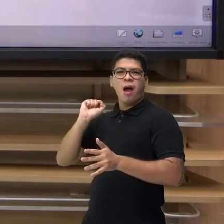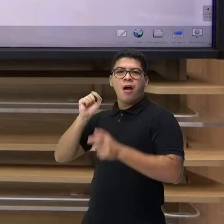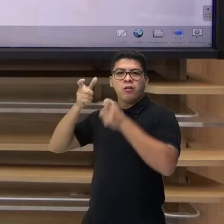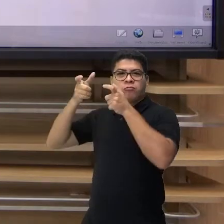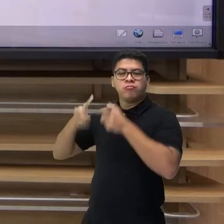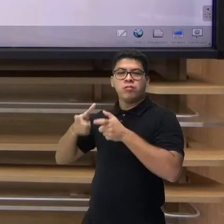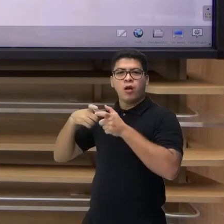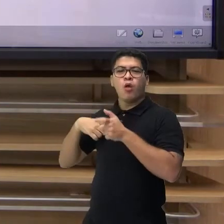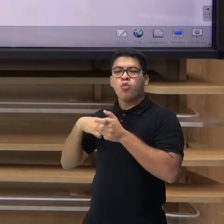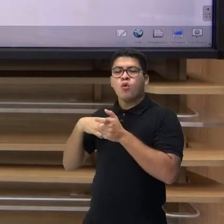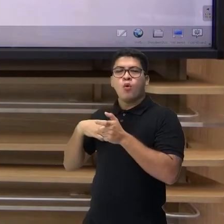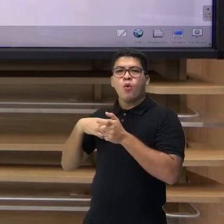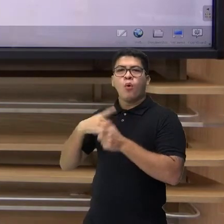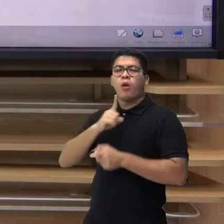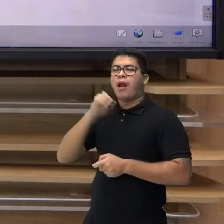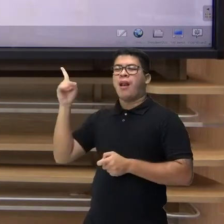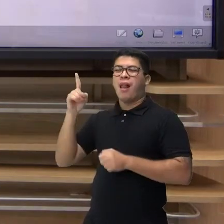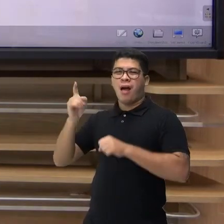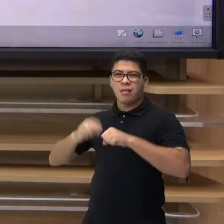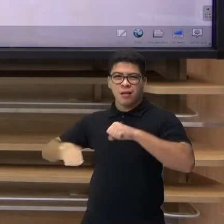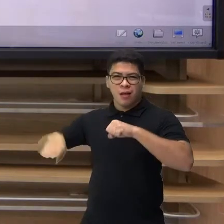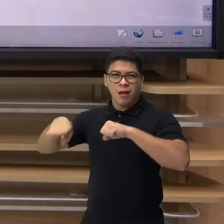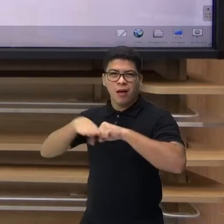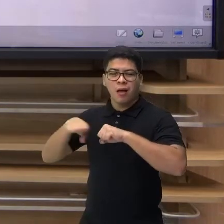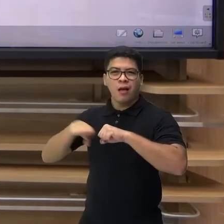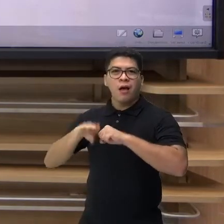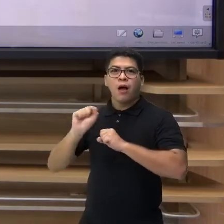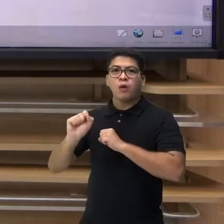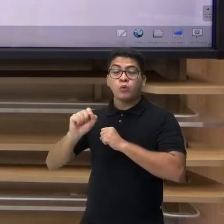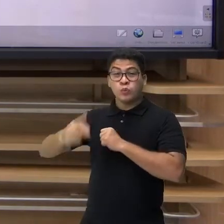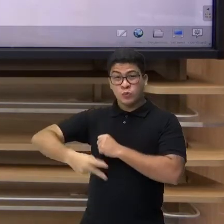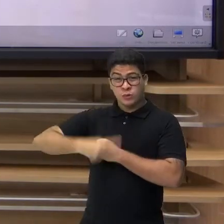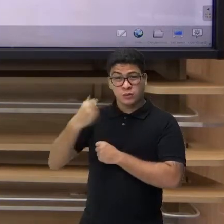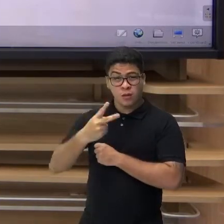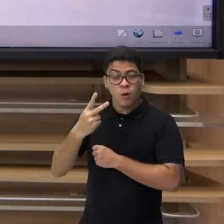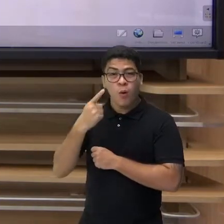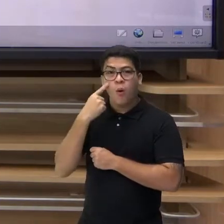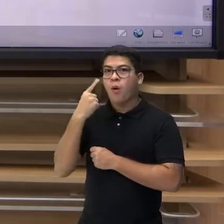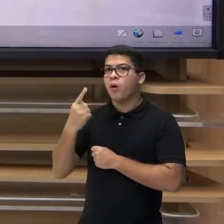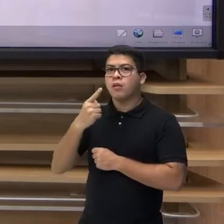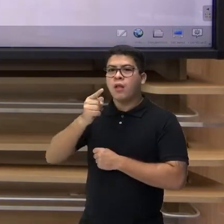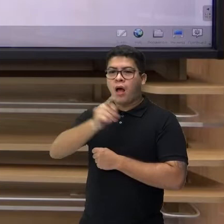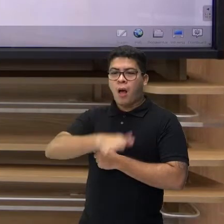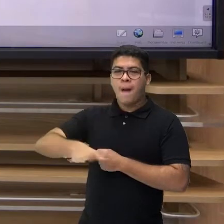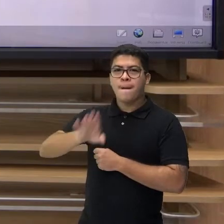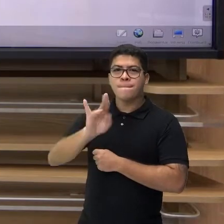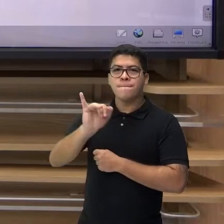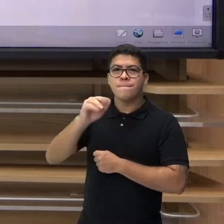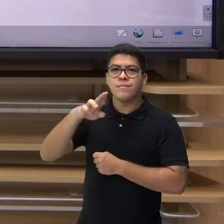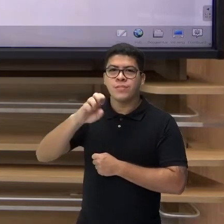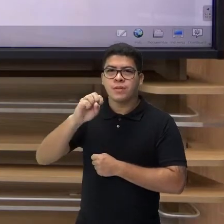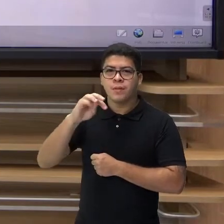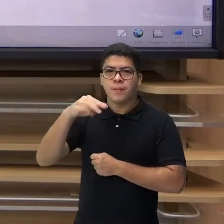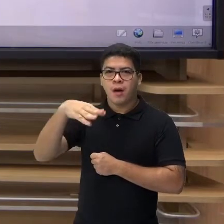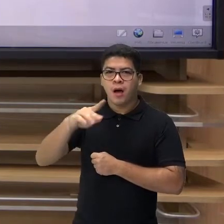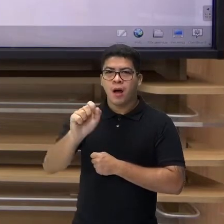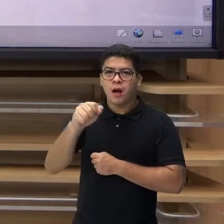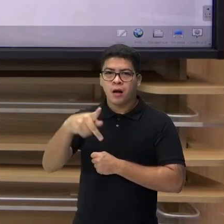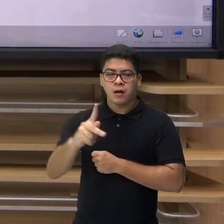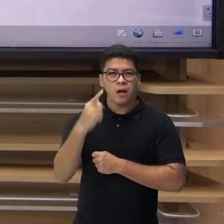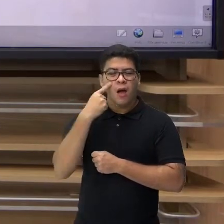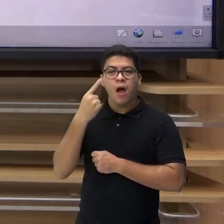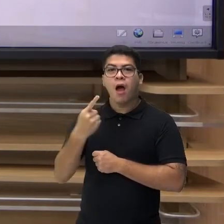do Império Germânico, lá na Idade Média, o segundo com Bismarck, quando ele unifica a Alemanha, e o terceiro